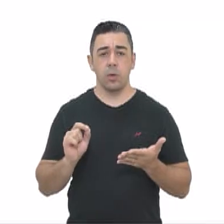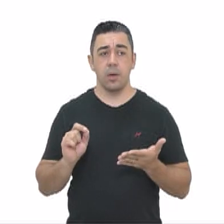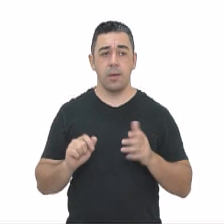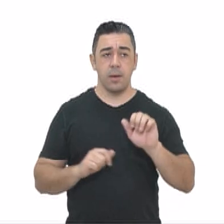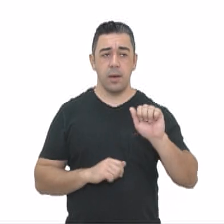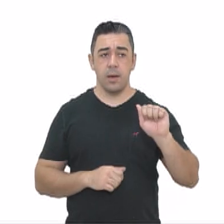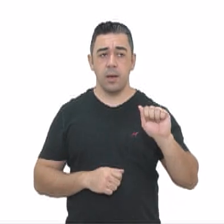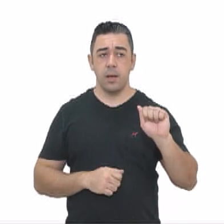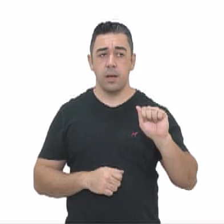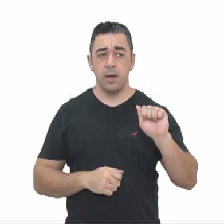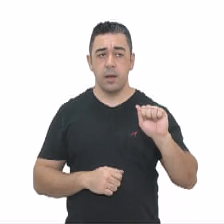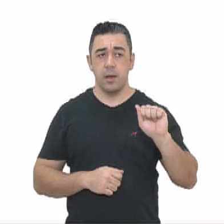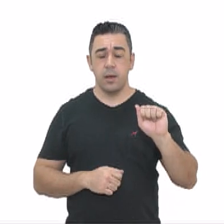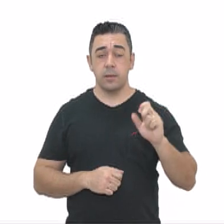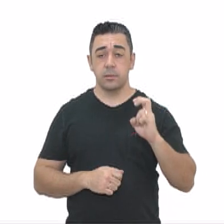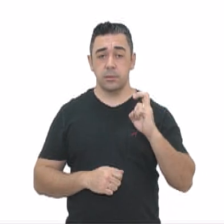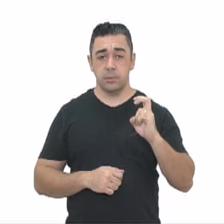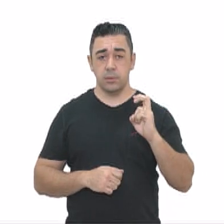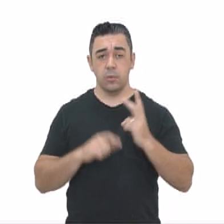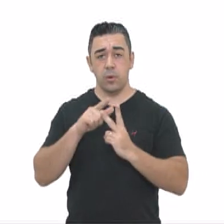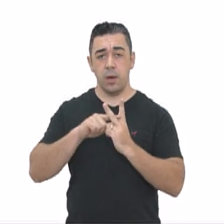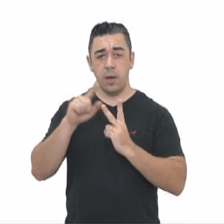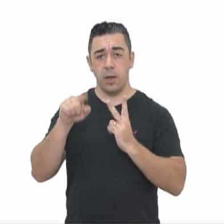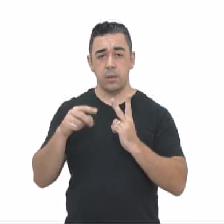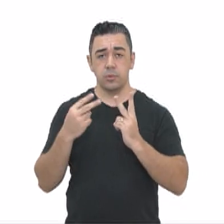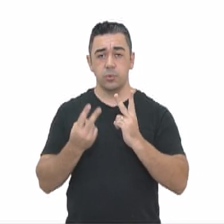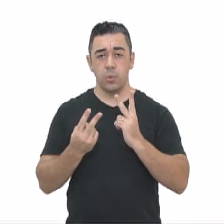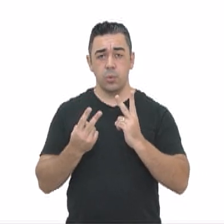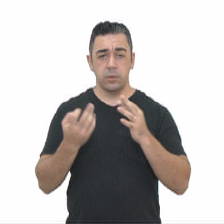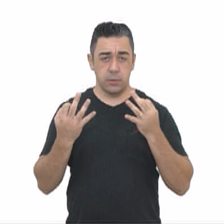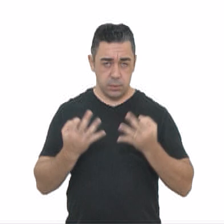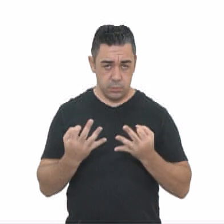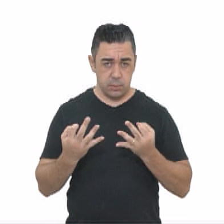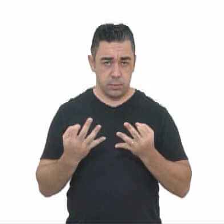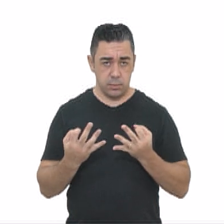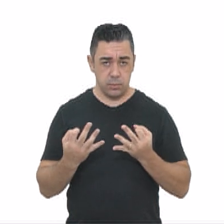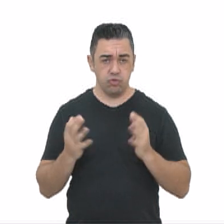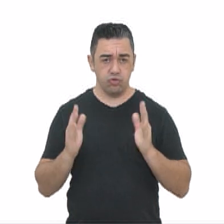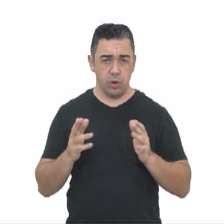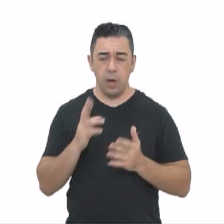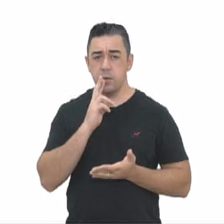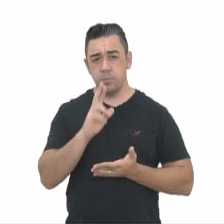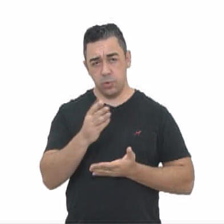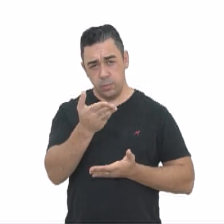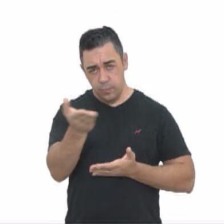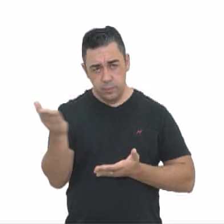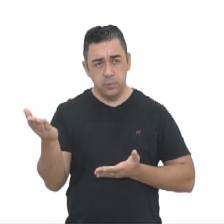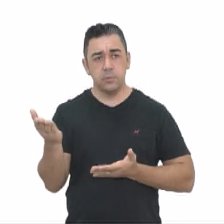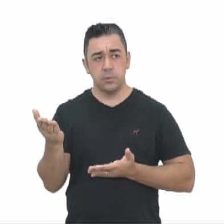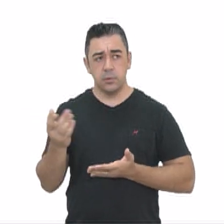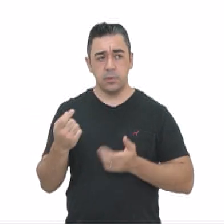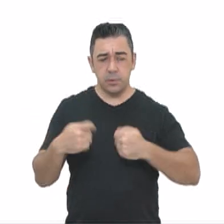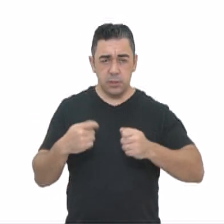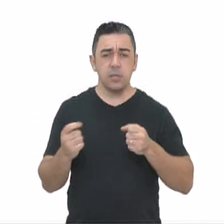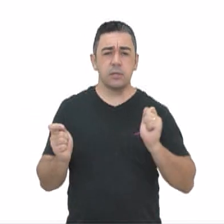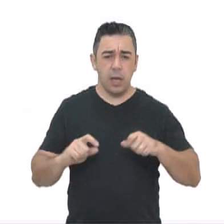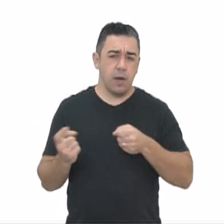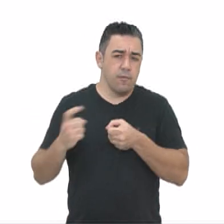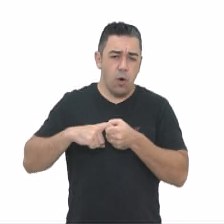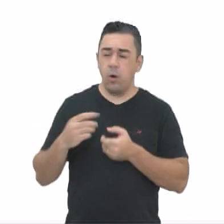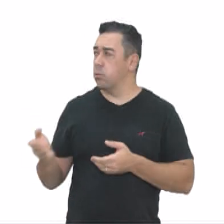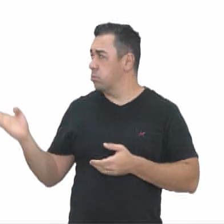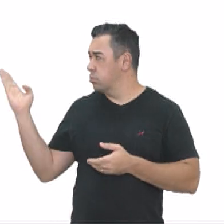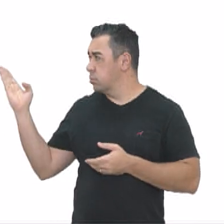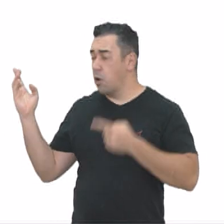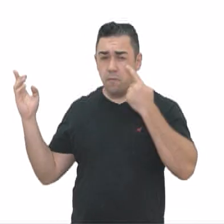A, 5 raiz de 2, ok? 5 raiz de 2. Deixei a resolução aqui para vocês. Se precisar, pode voltar e olhar quantas vezes